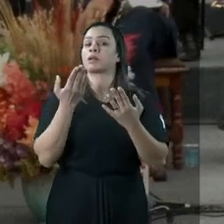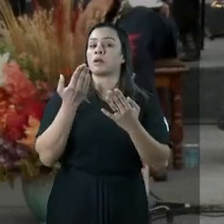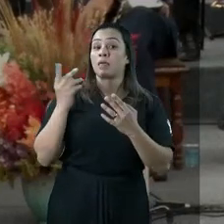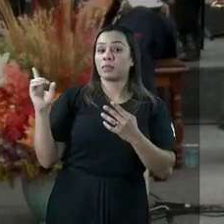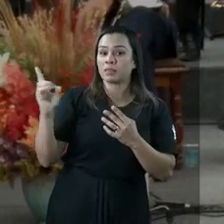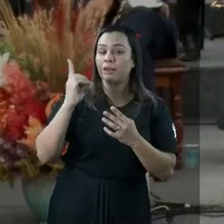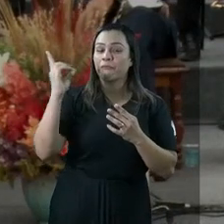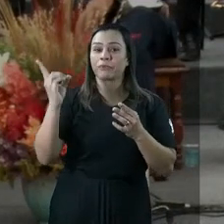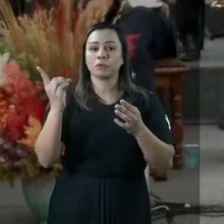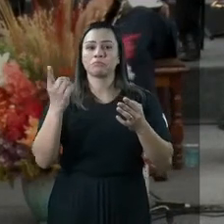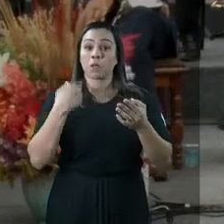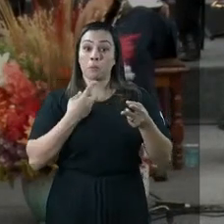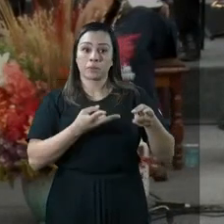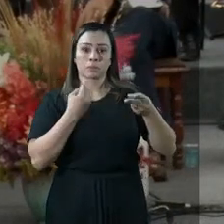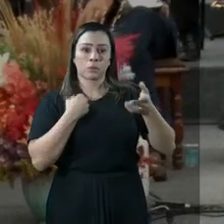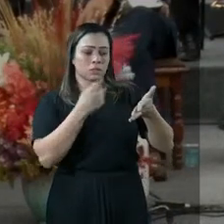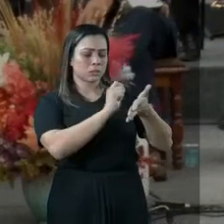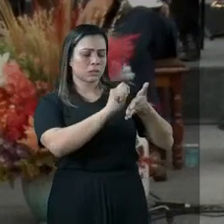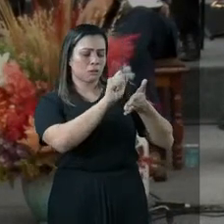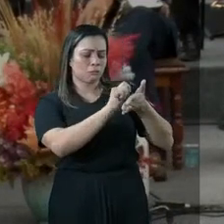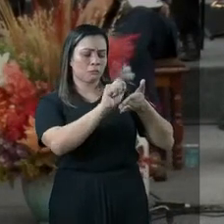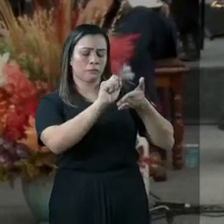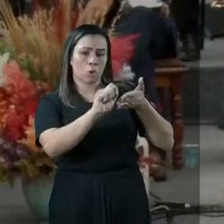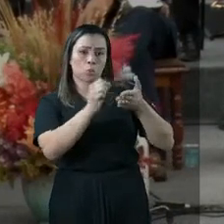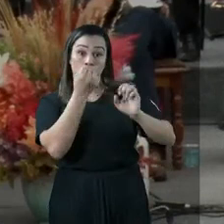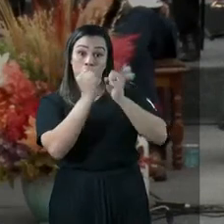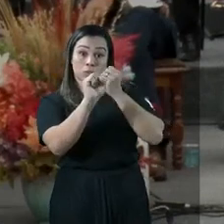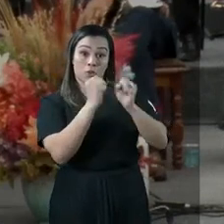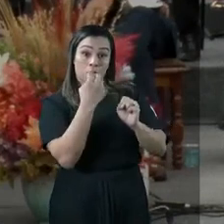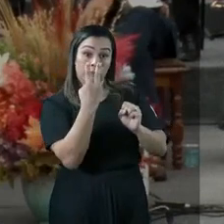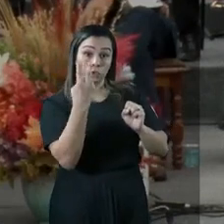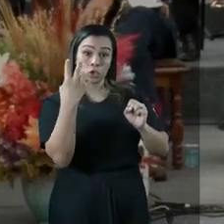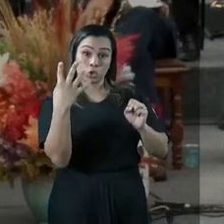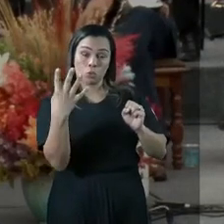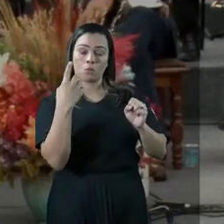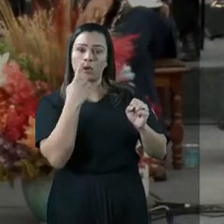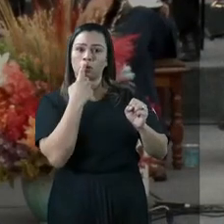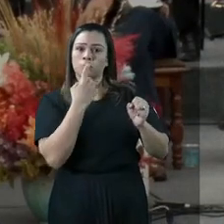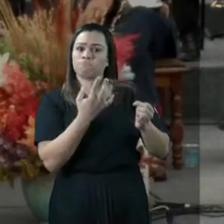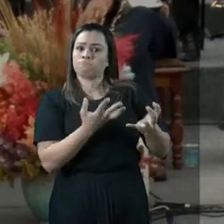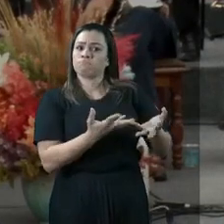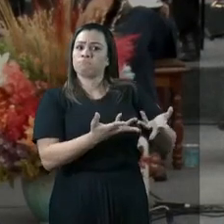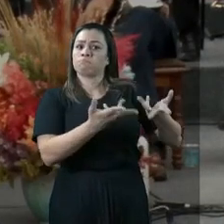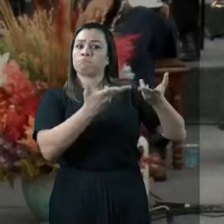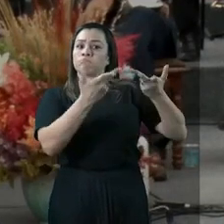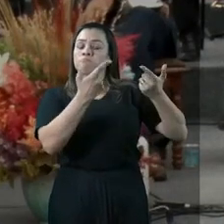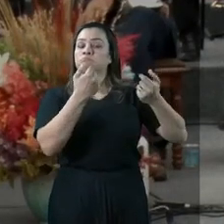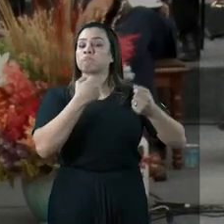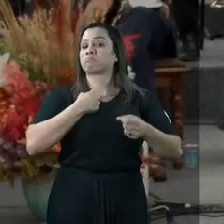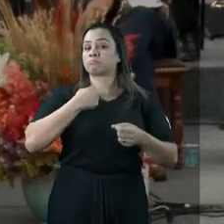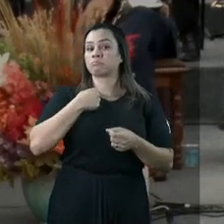minha fala inicial, nós enxergamos o Salmo 24 sobre três lentes, sobre